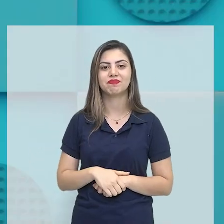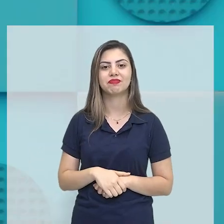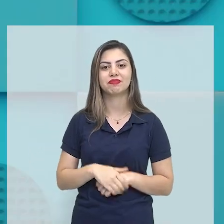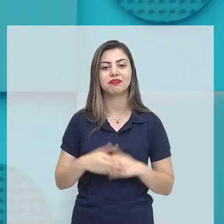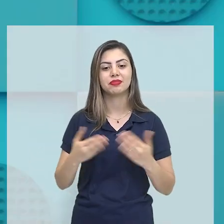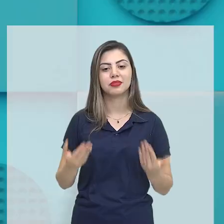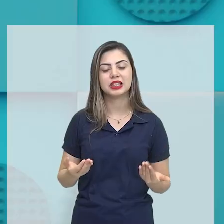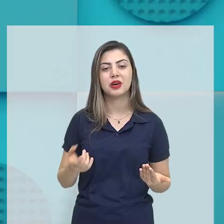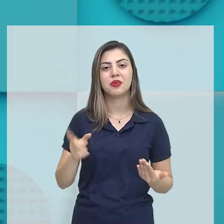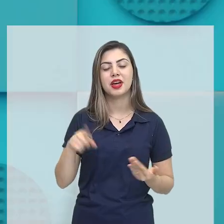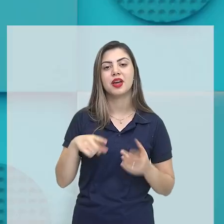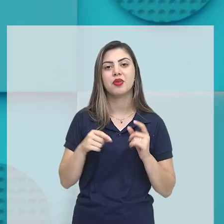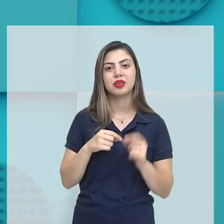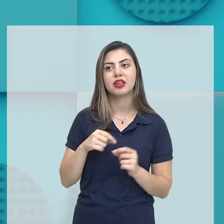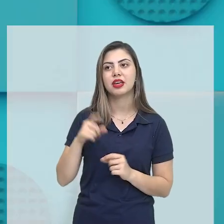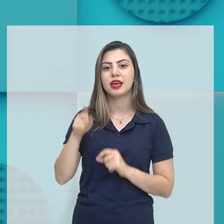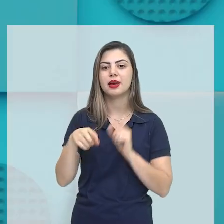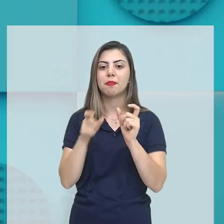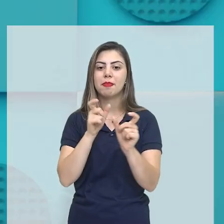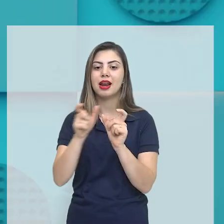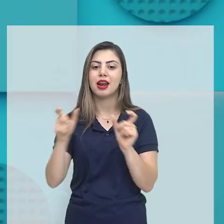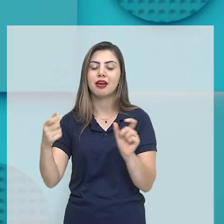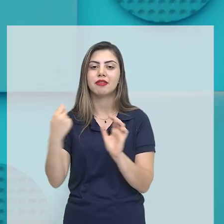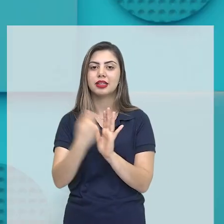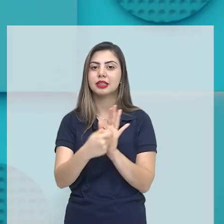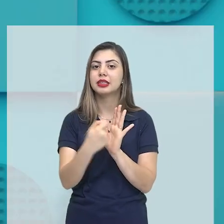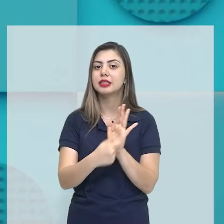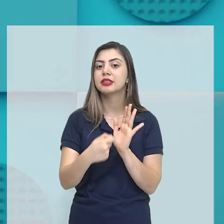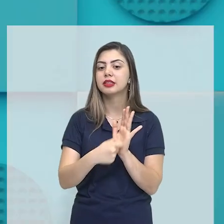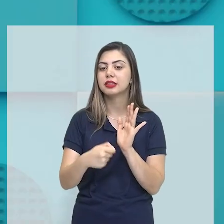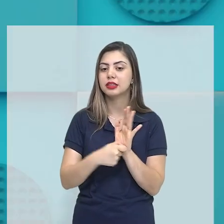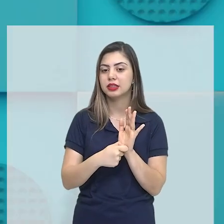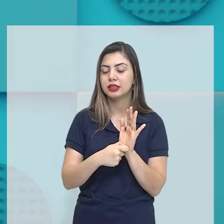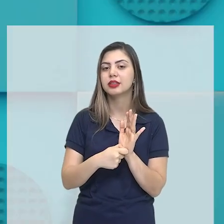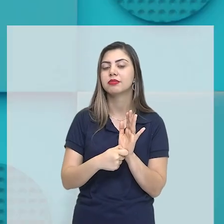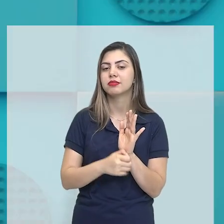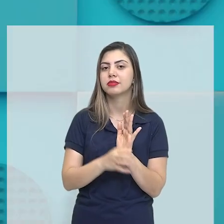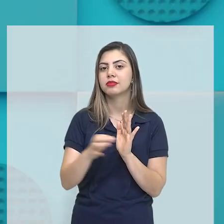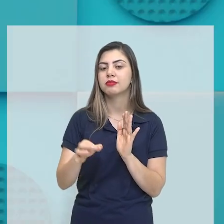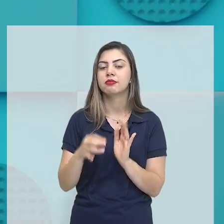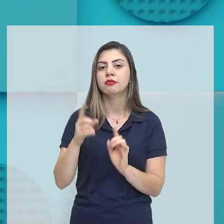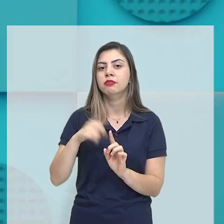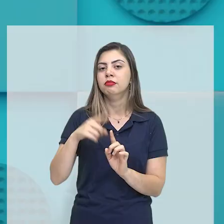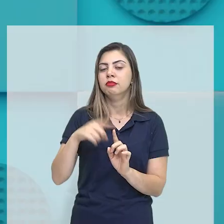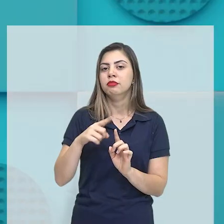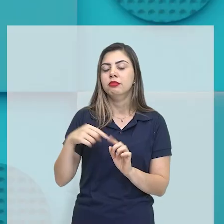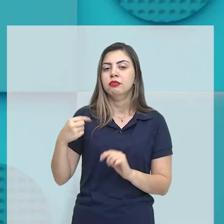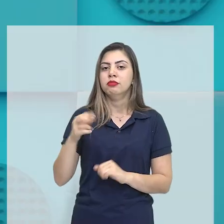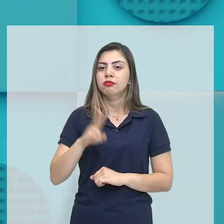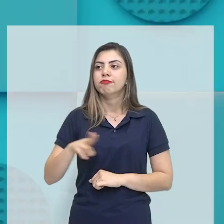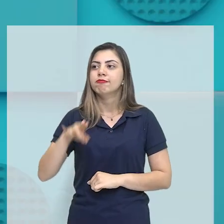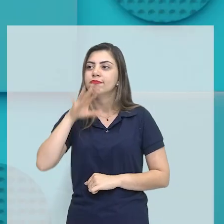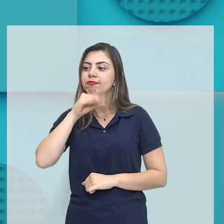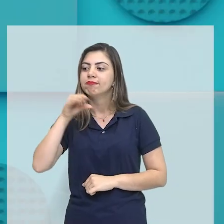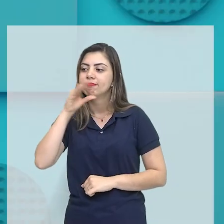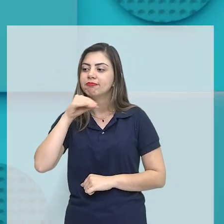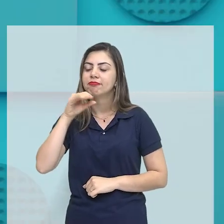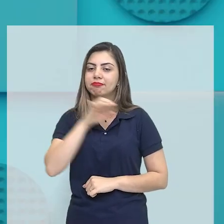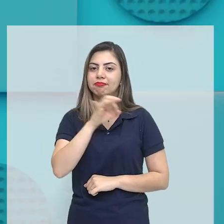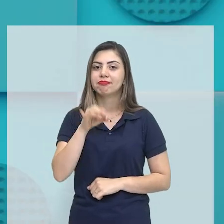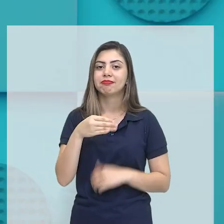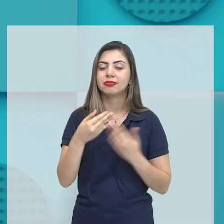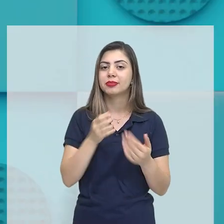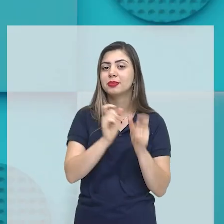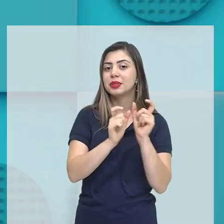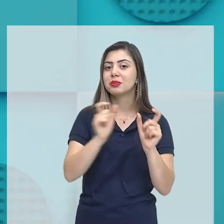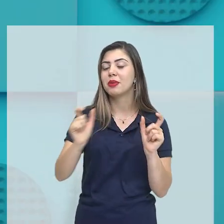Então, elas são reproduções das escritas, né, de forma usadas na oralidade. Essas palavras